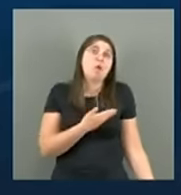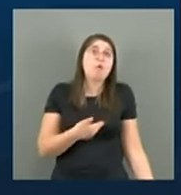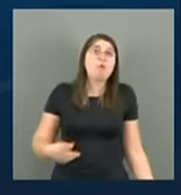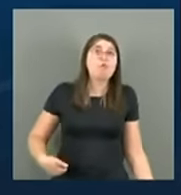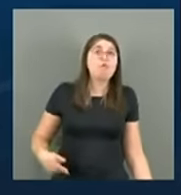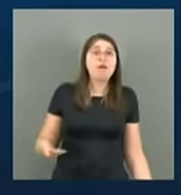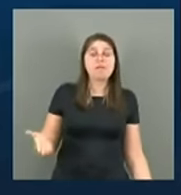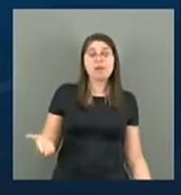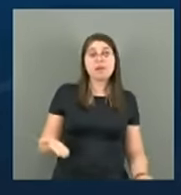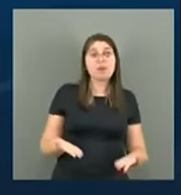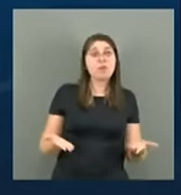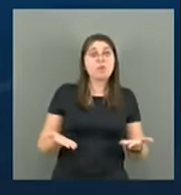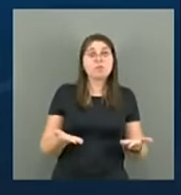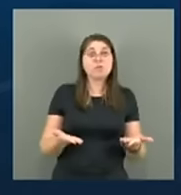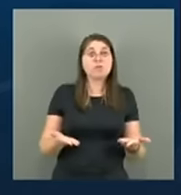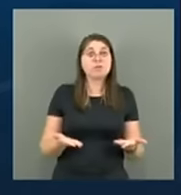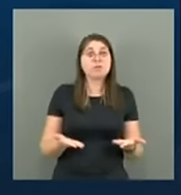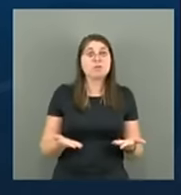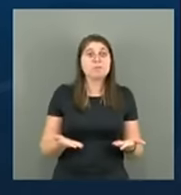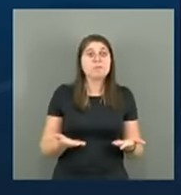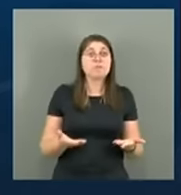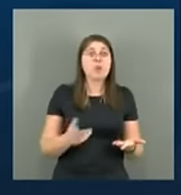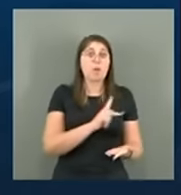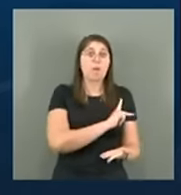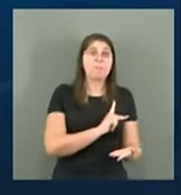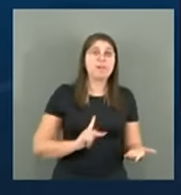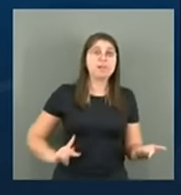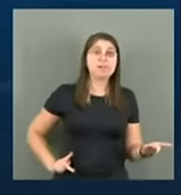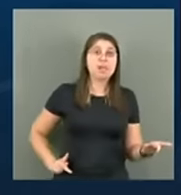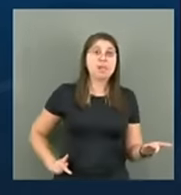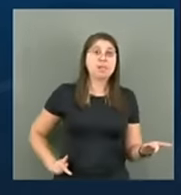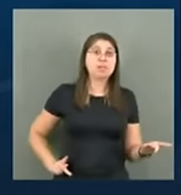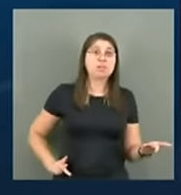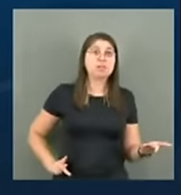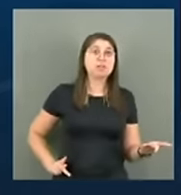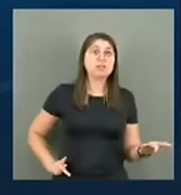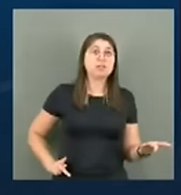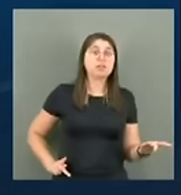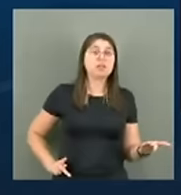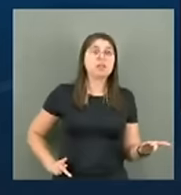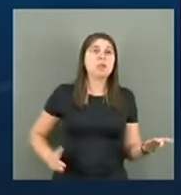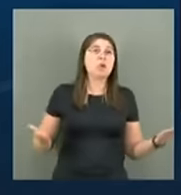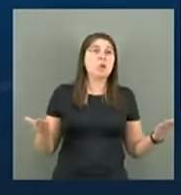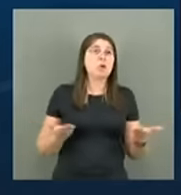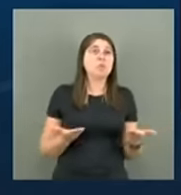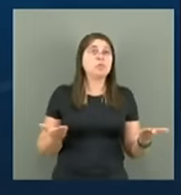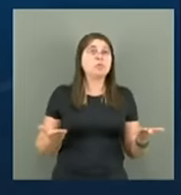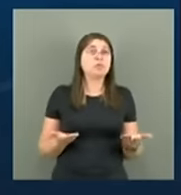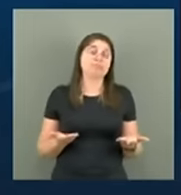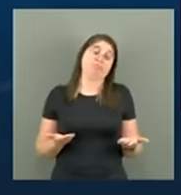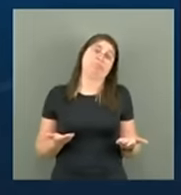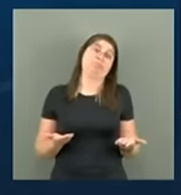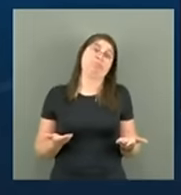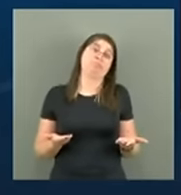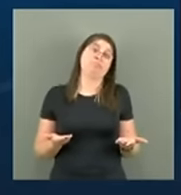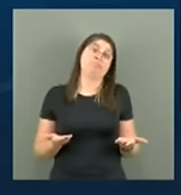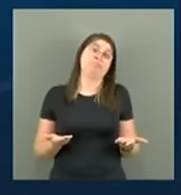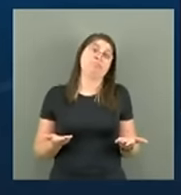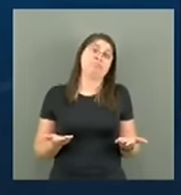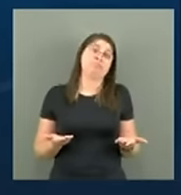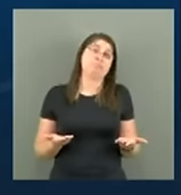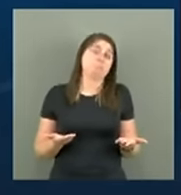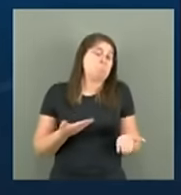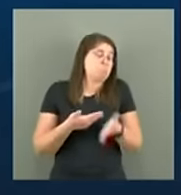aí, o nosso presidente, lustríssimo presidente aí, que não vem nem a